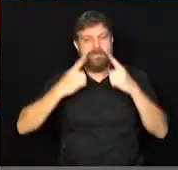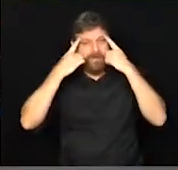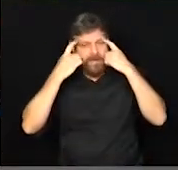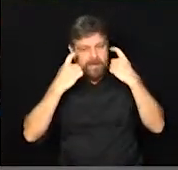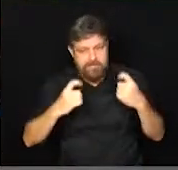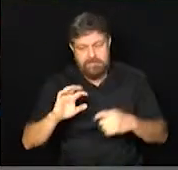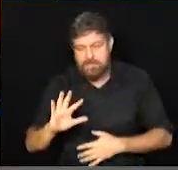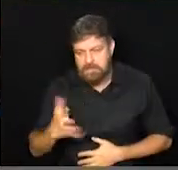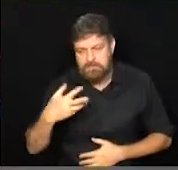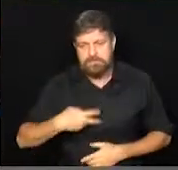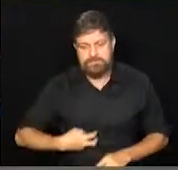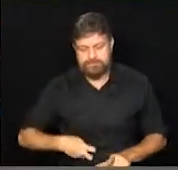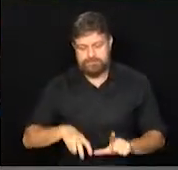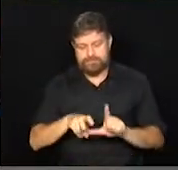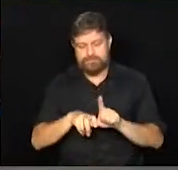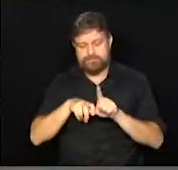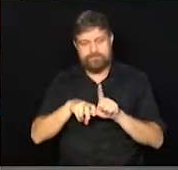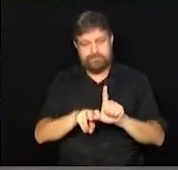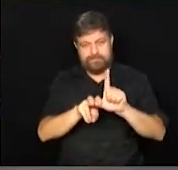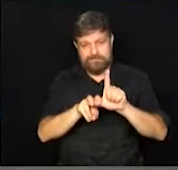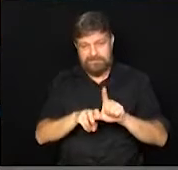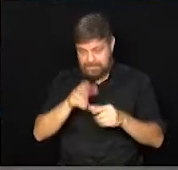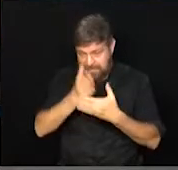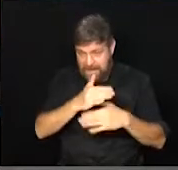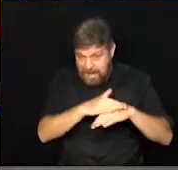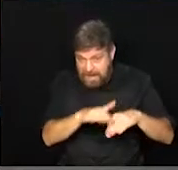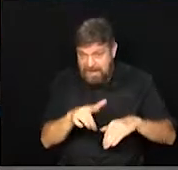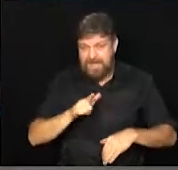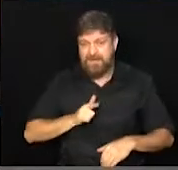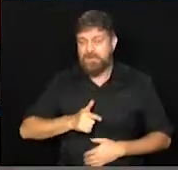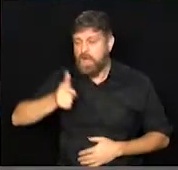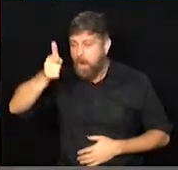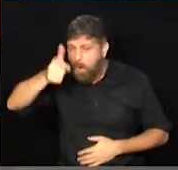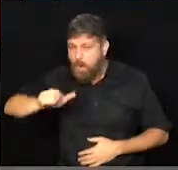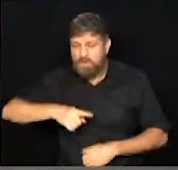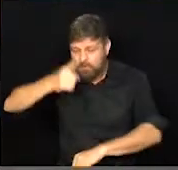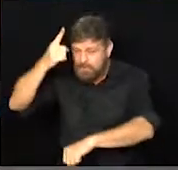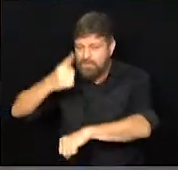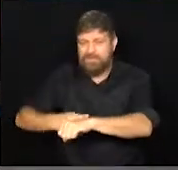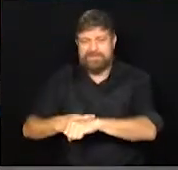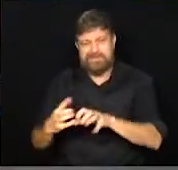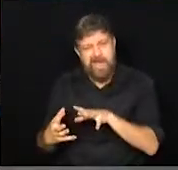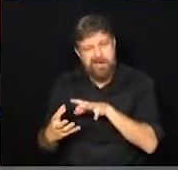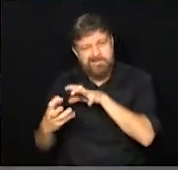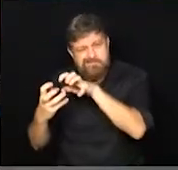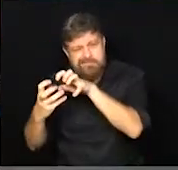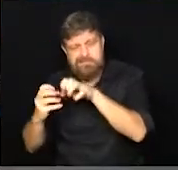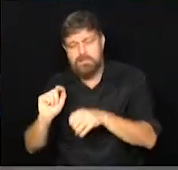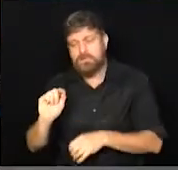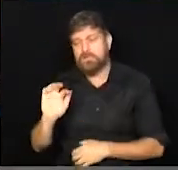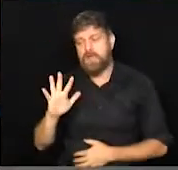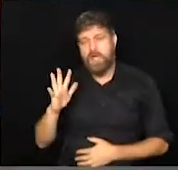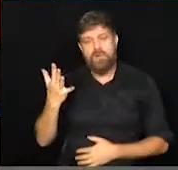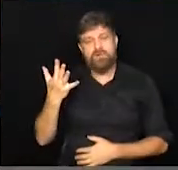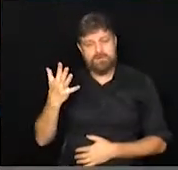a lua de mel ela tem fim e acaba um novo momento de tensão, e o que nós vemos é que a tendência é